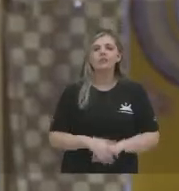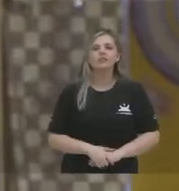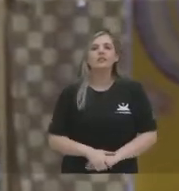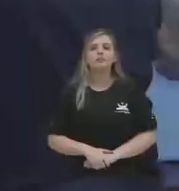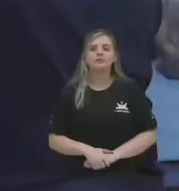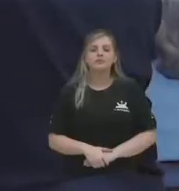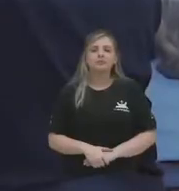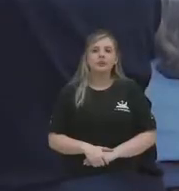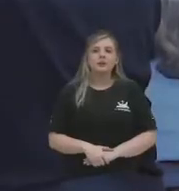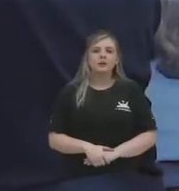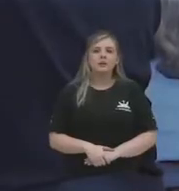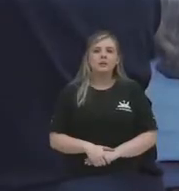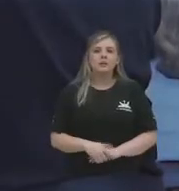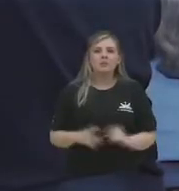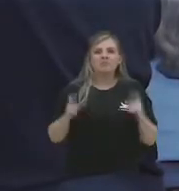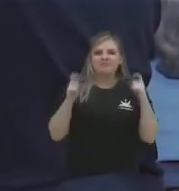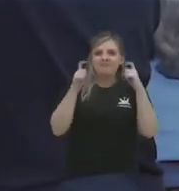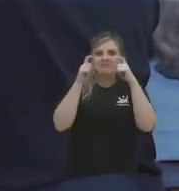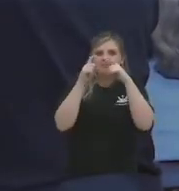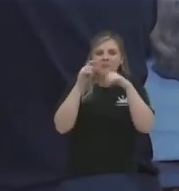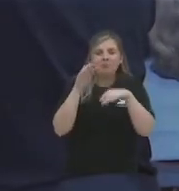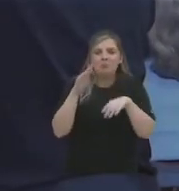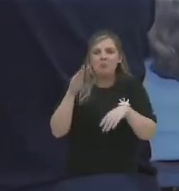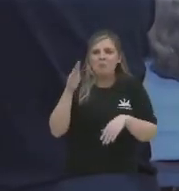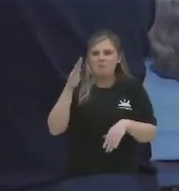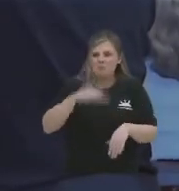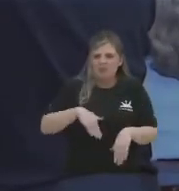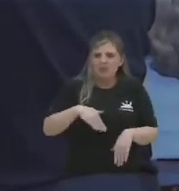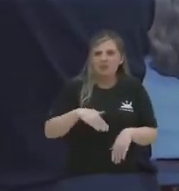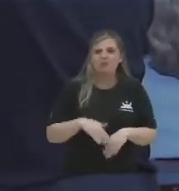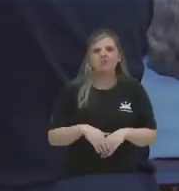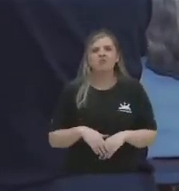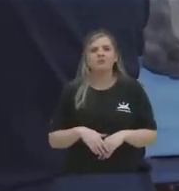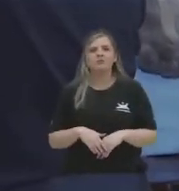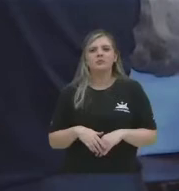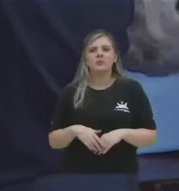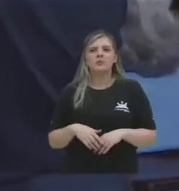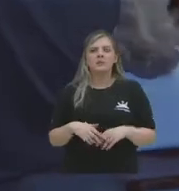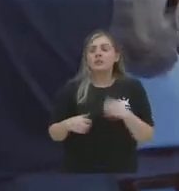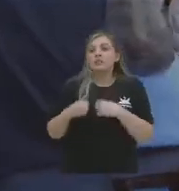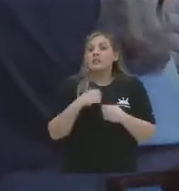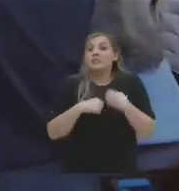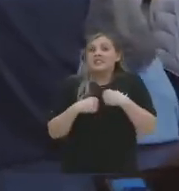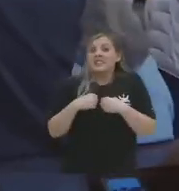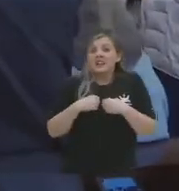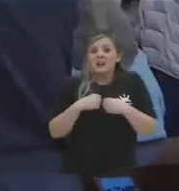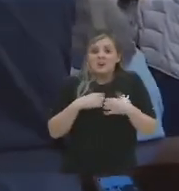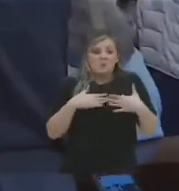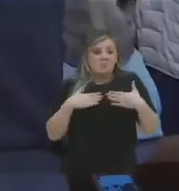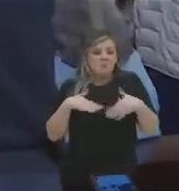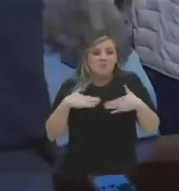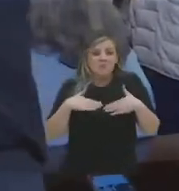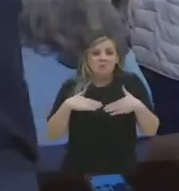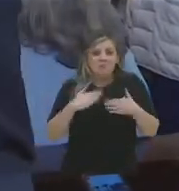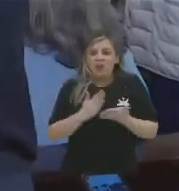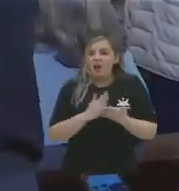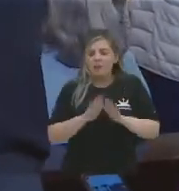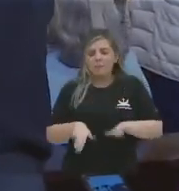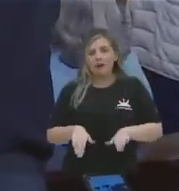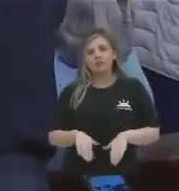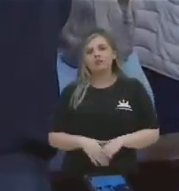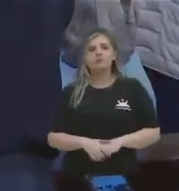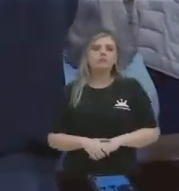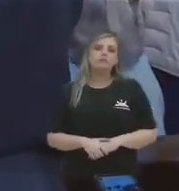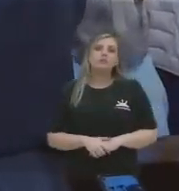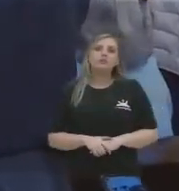Para me preocupar menos? Para ter menos ansiedade? Para ter menos angústia? Aonde eu